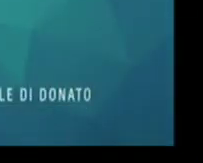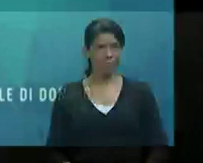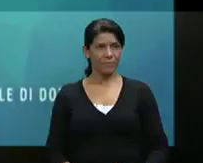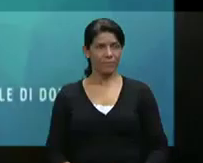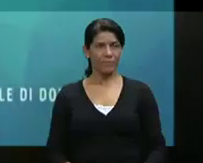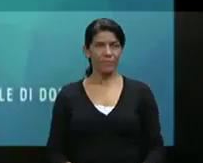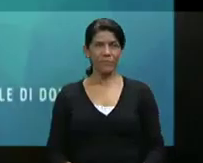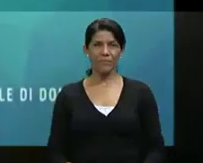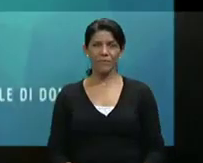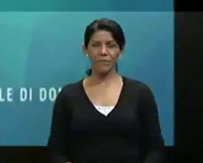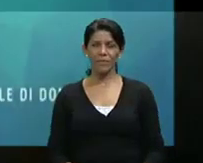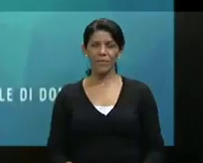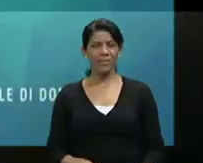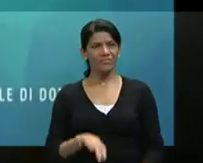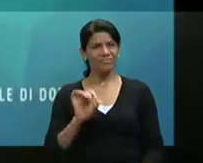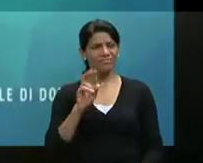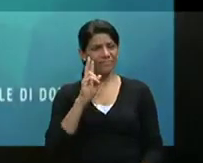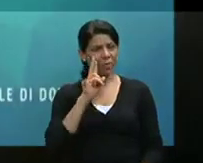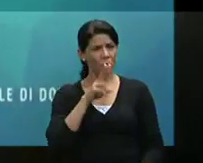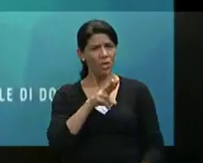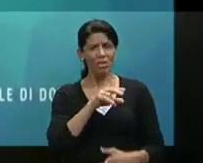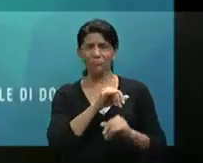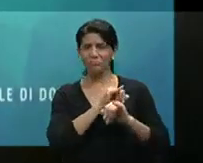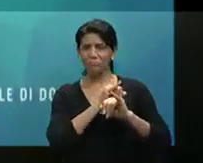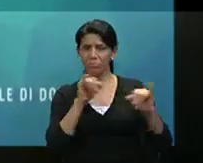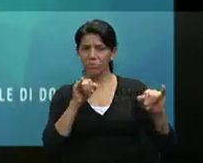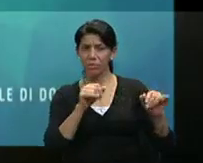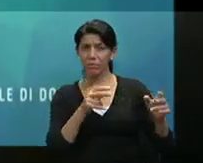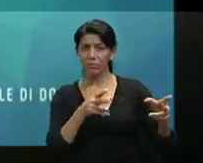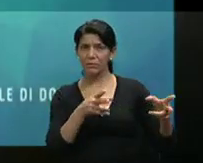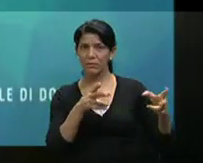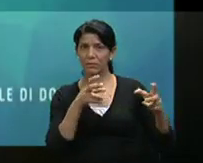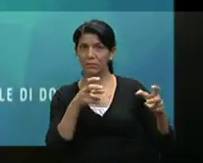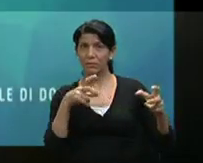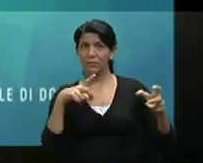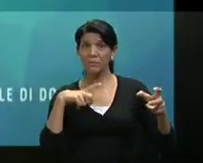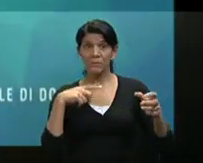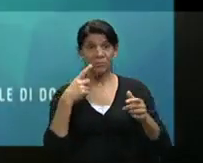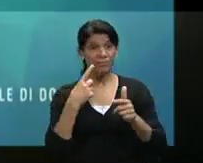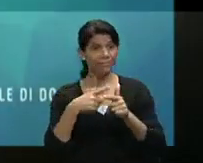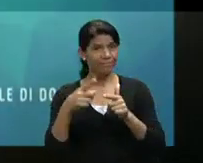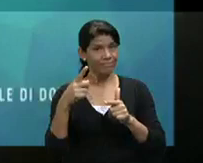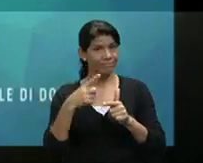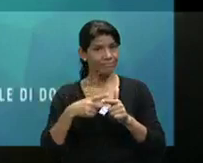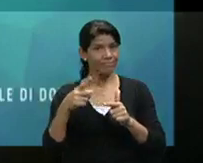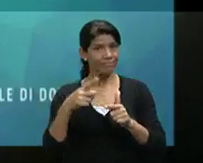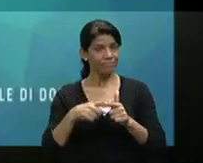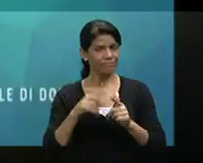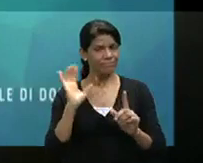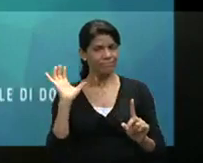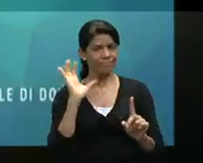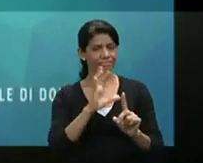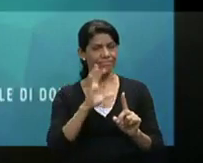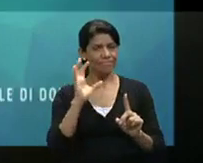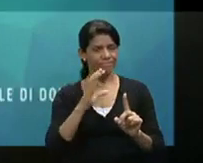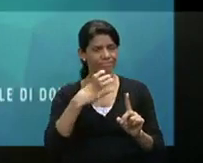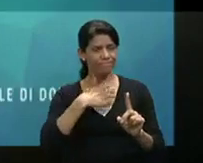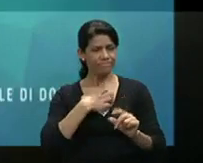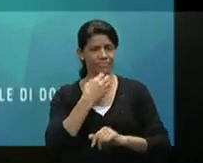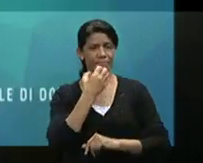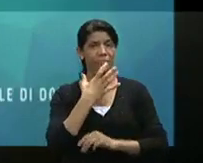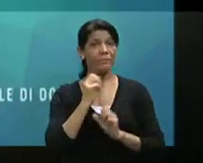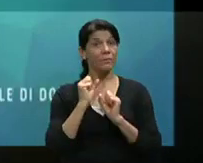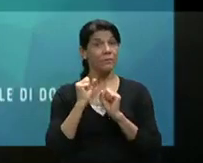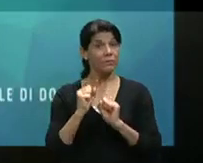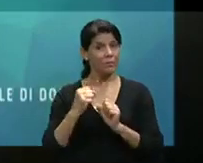Basta a gente dar uma olhada no noticiário para perceber que são muitas as situações cotidianas que ameaçam o nosso bem-estar e